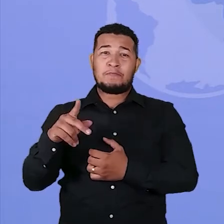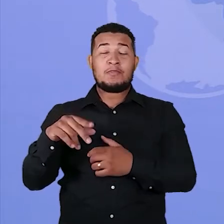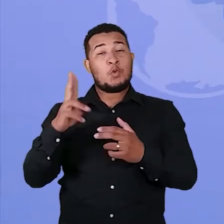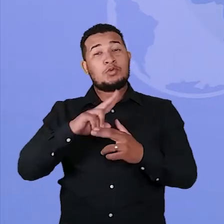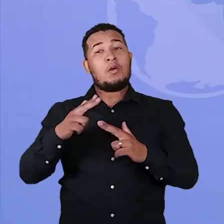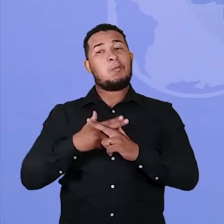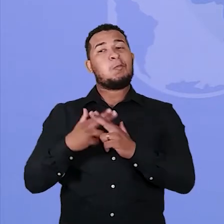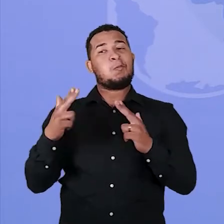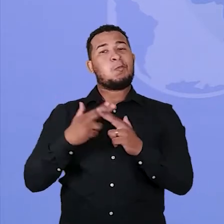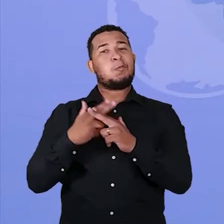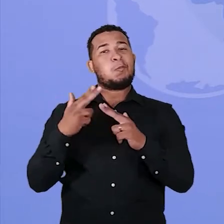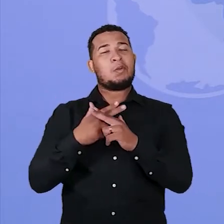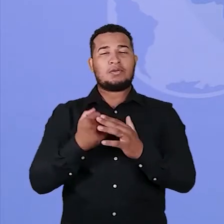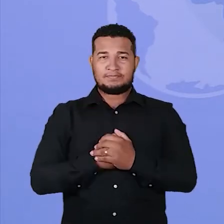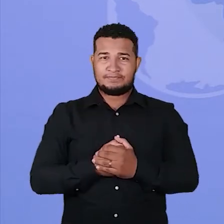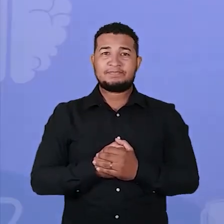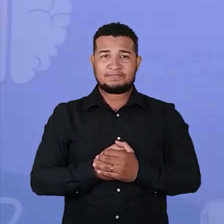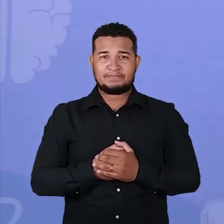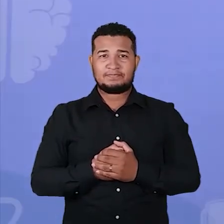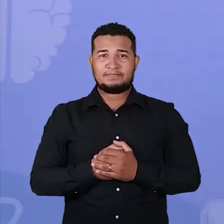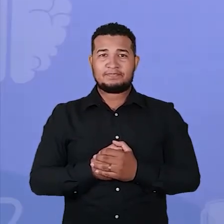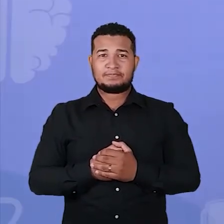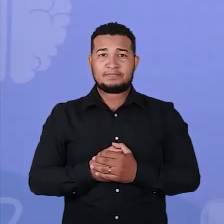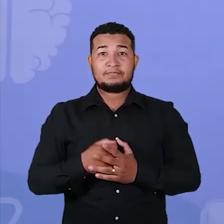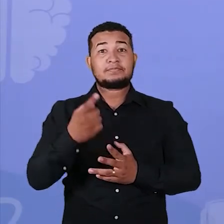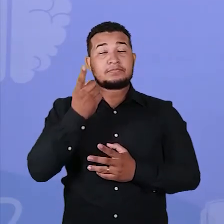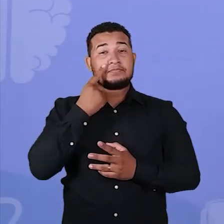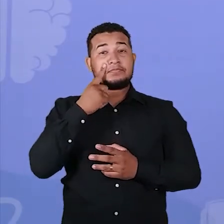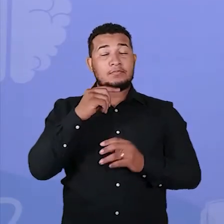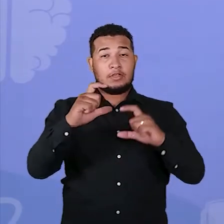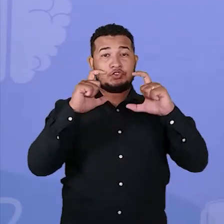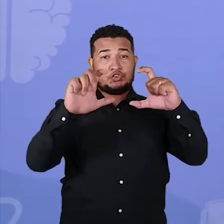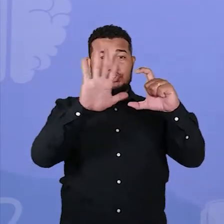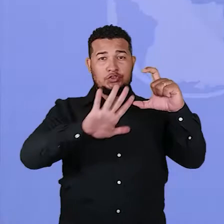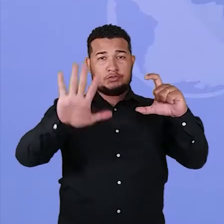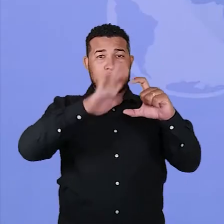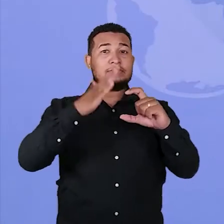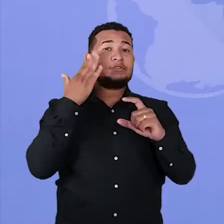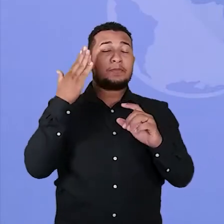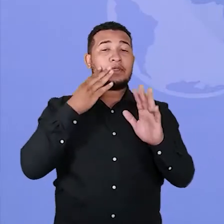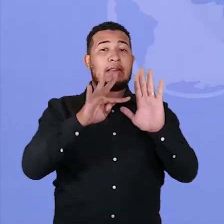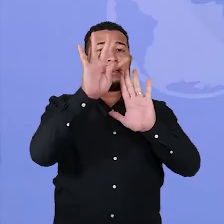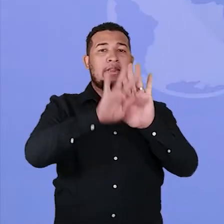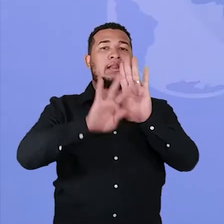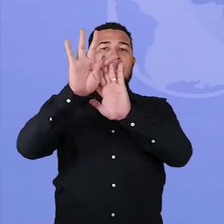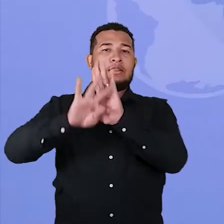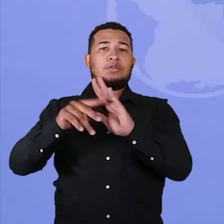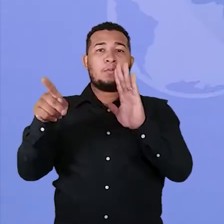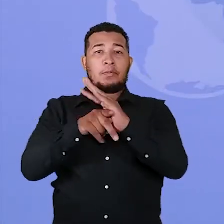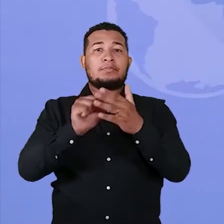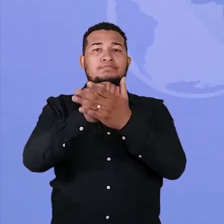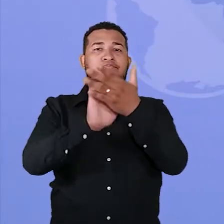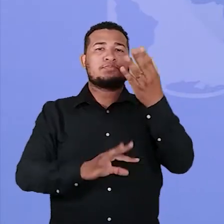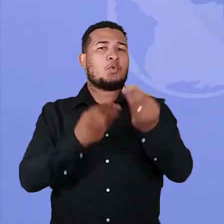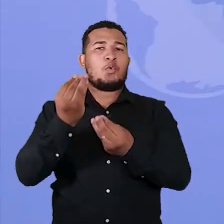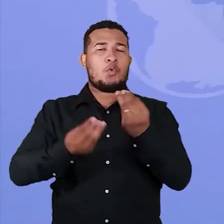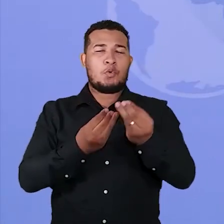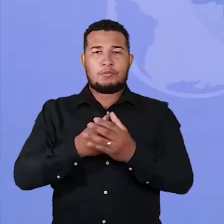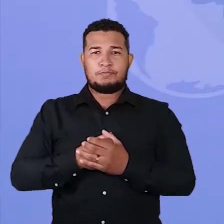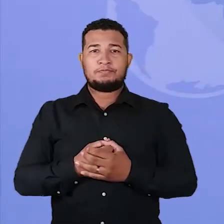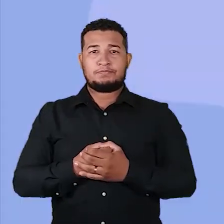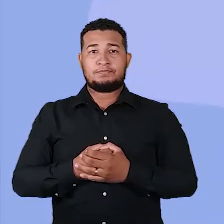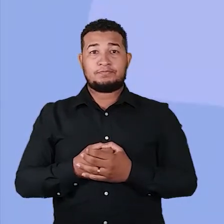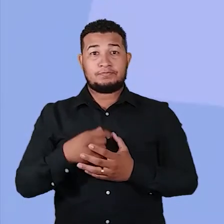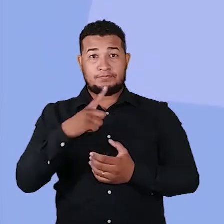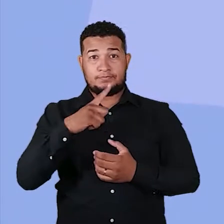certo? Então eu utilizei de uma ironia aí. Então vamos dar uma olhada na tirinha aí para a gente ver em textos de atividades como é que é.